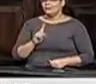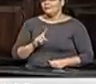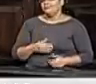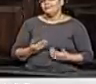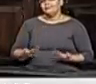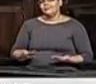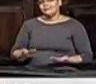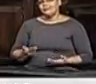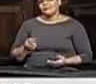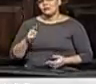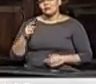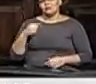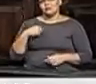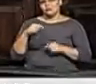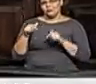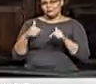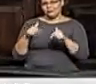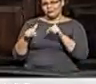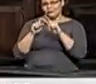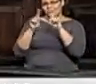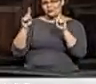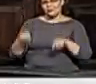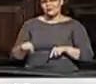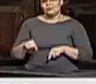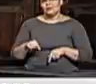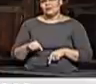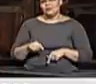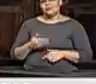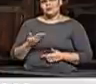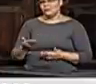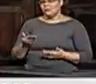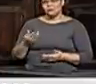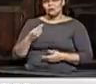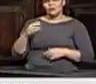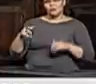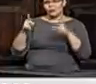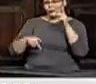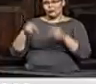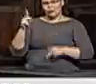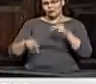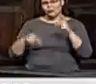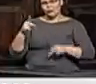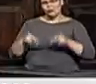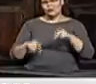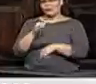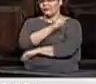isso, que os servidores não merecem isso, que o povo do Rio